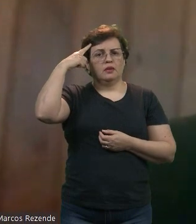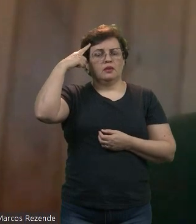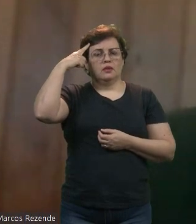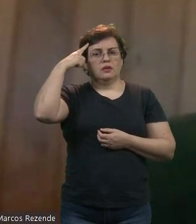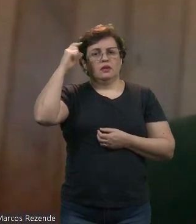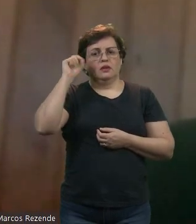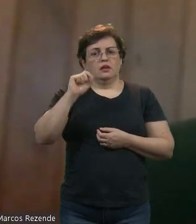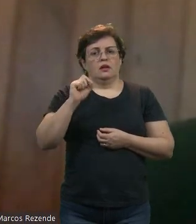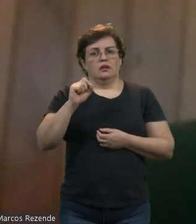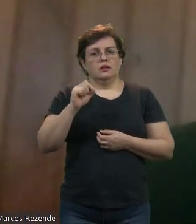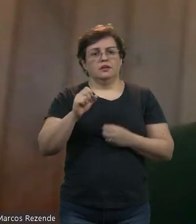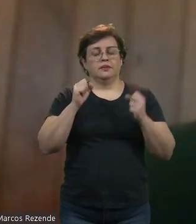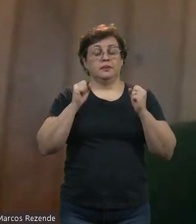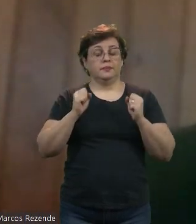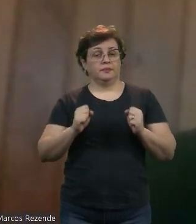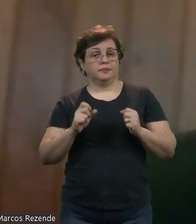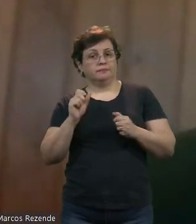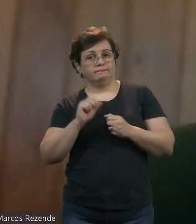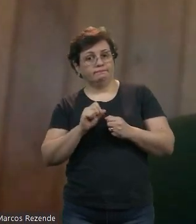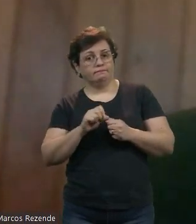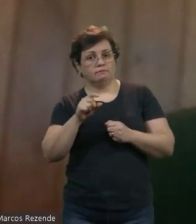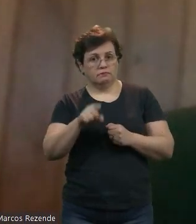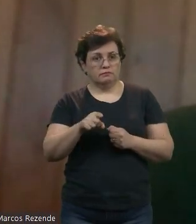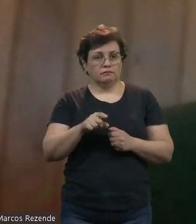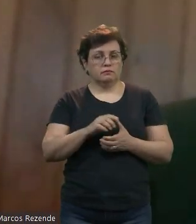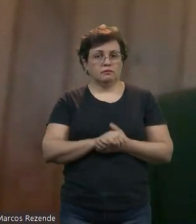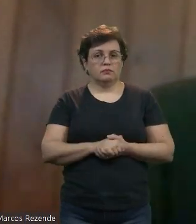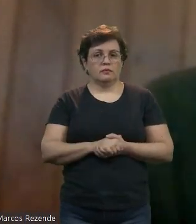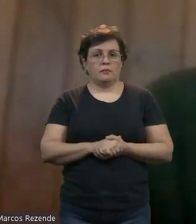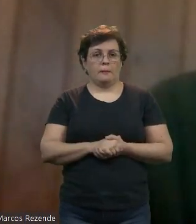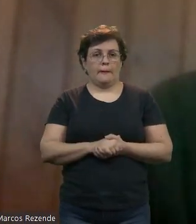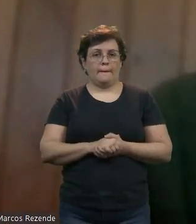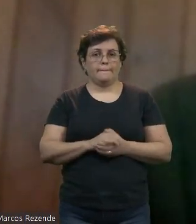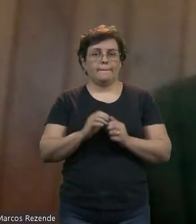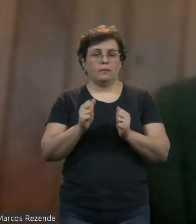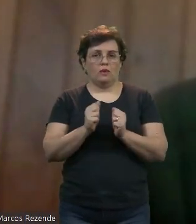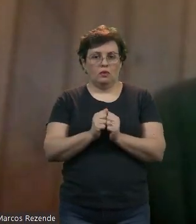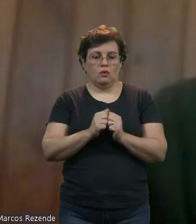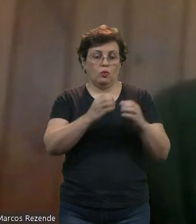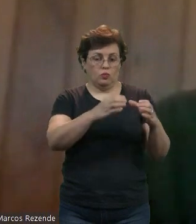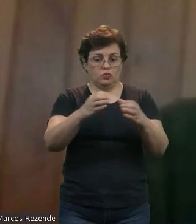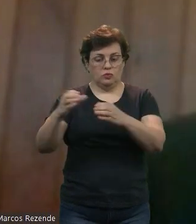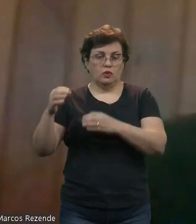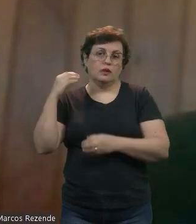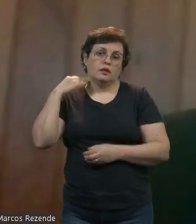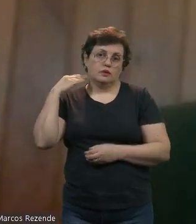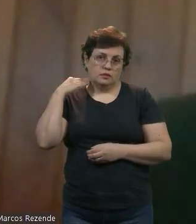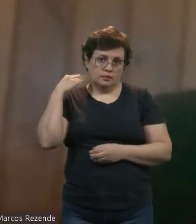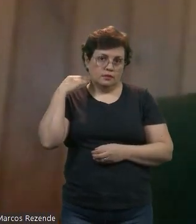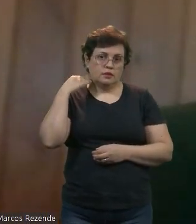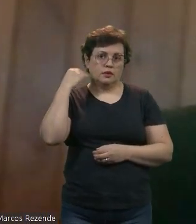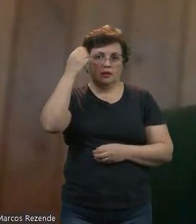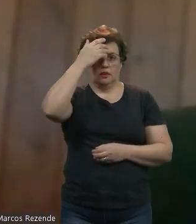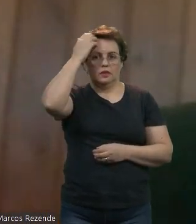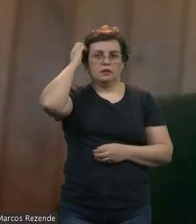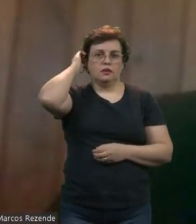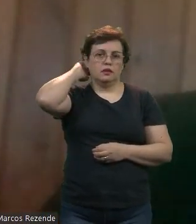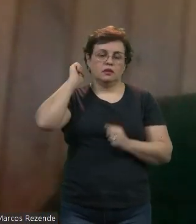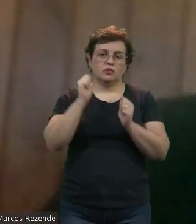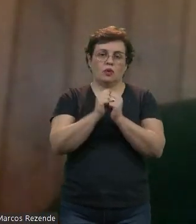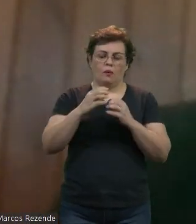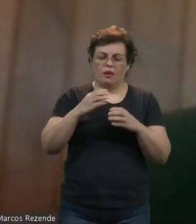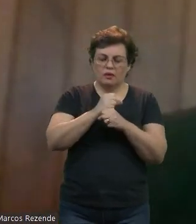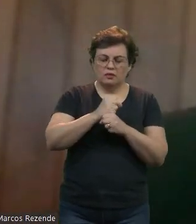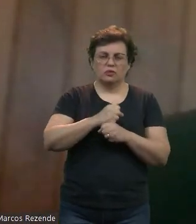a impressão que dá para fazer esse ajuste com os estabelecimentos bancários, com o aditivo da